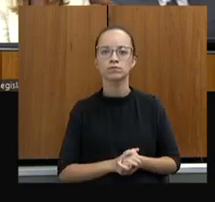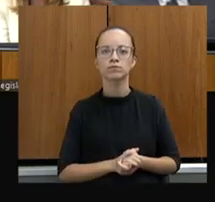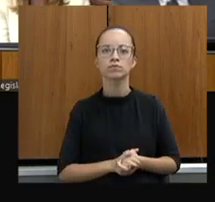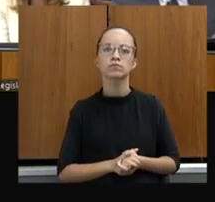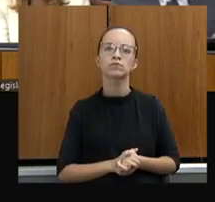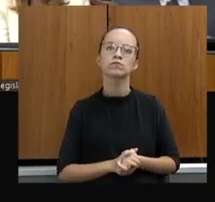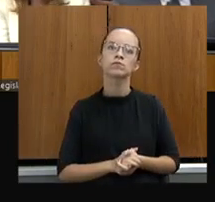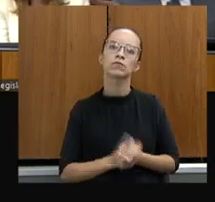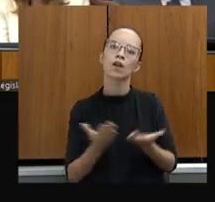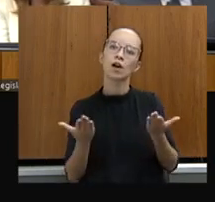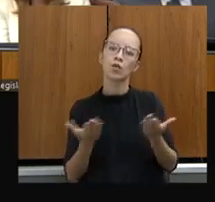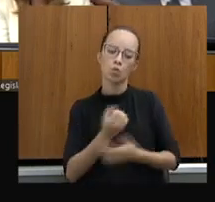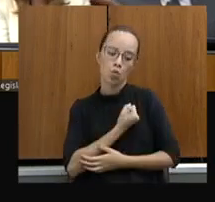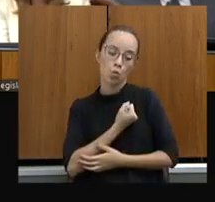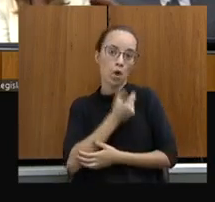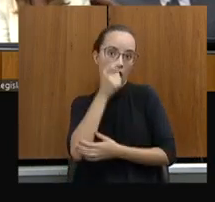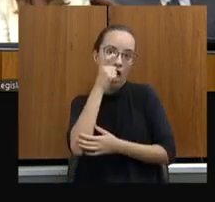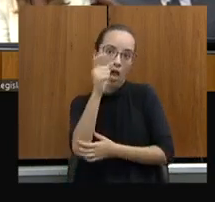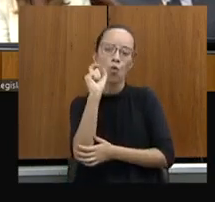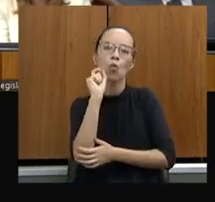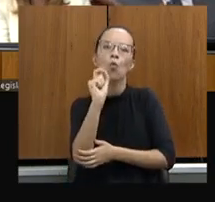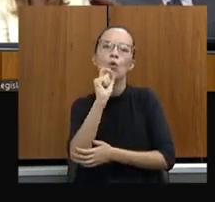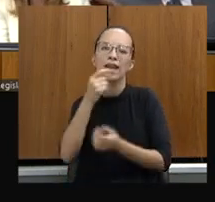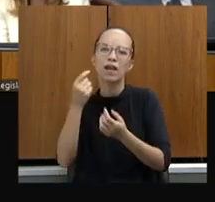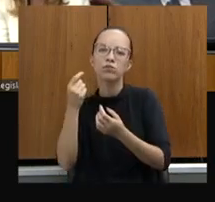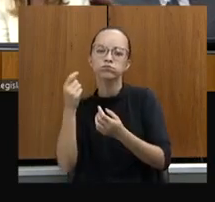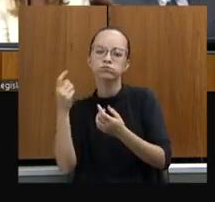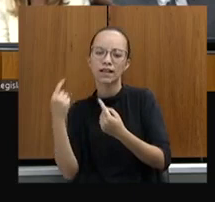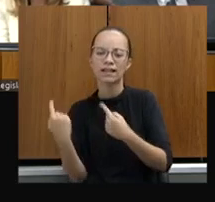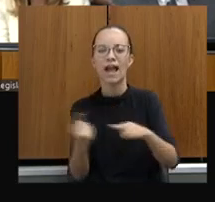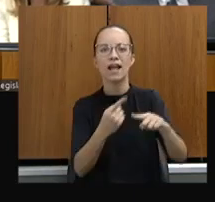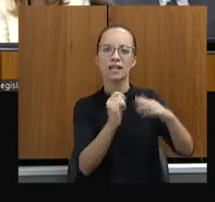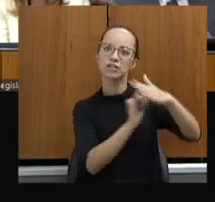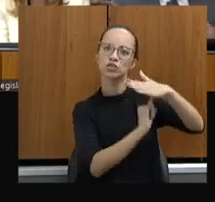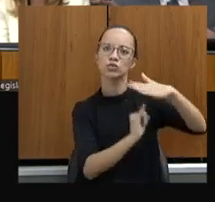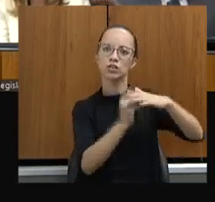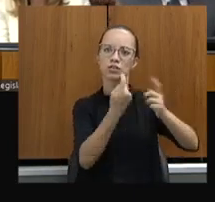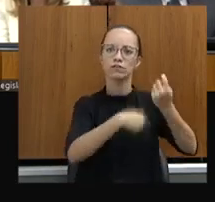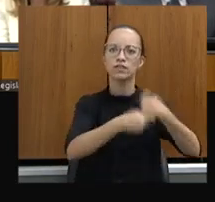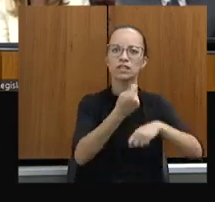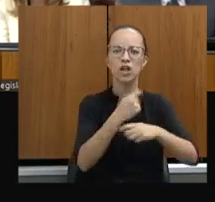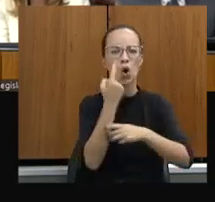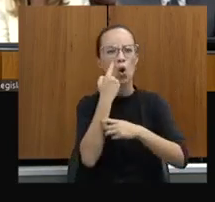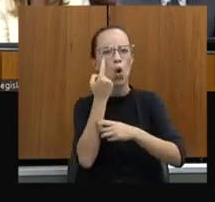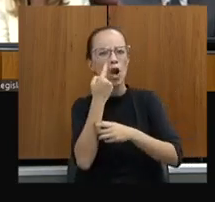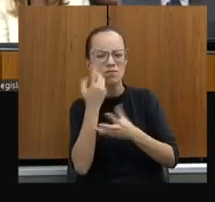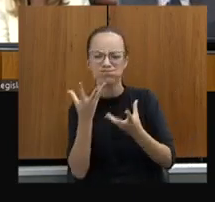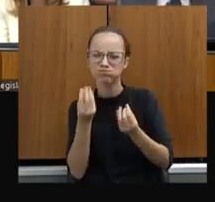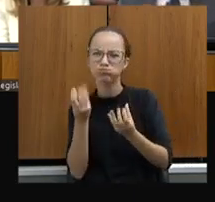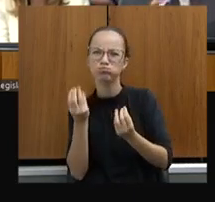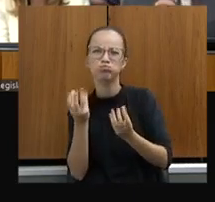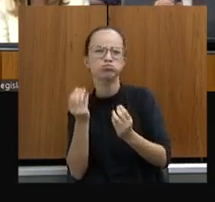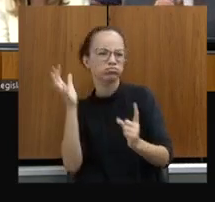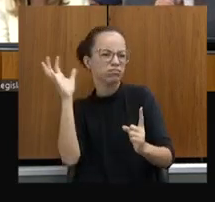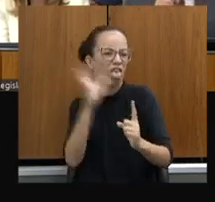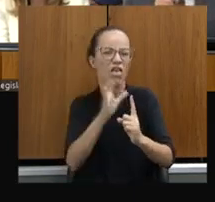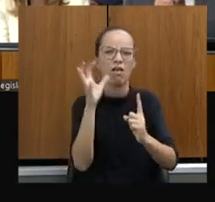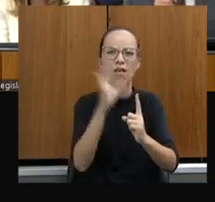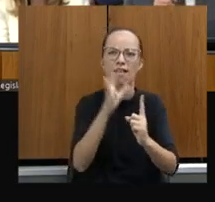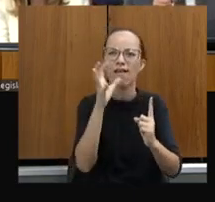aqui um número interessante que são os ataques instituições financeiras de Minas Gerais a quantidade de ataques As instituições financeiras